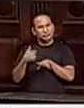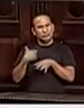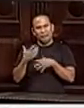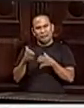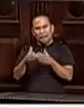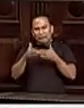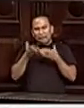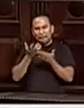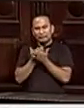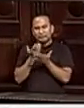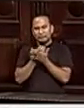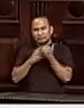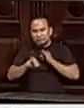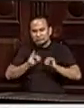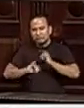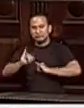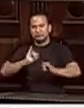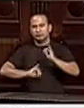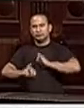requerimentos de informação,